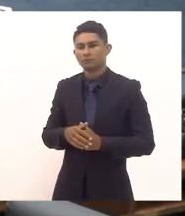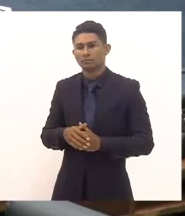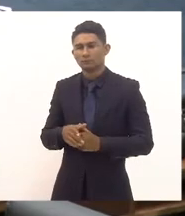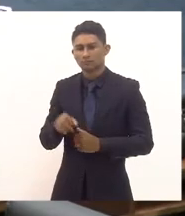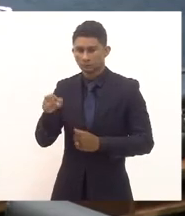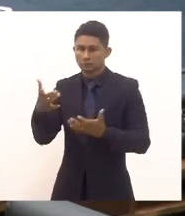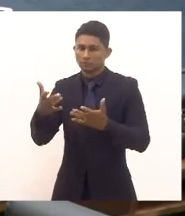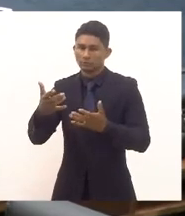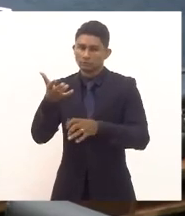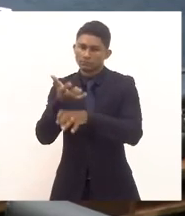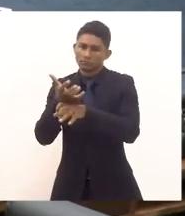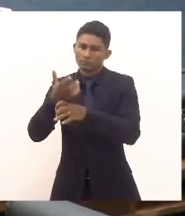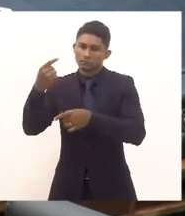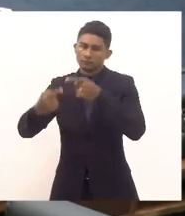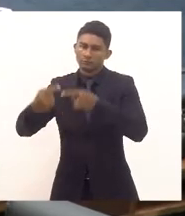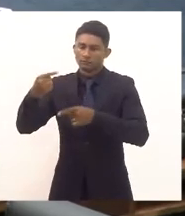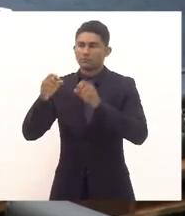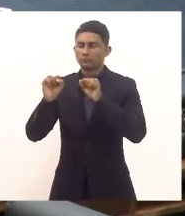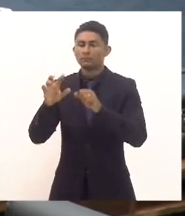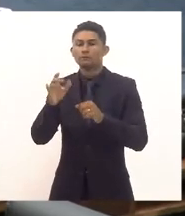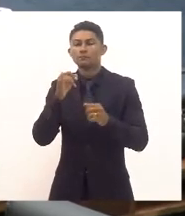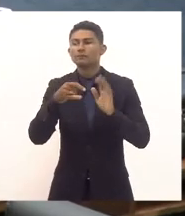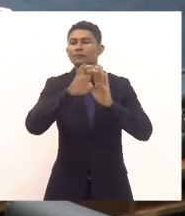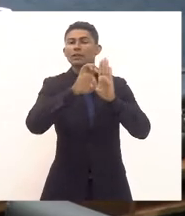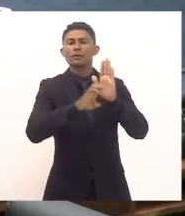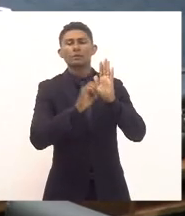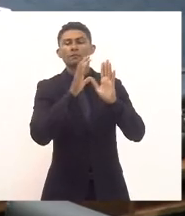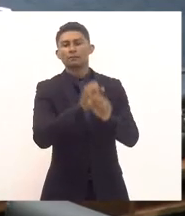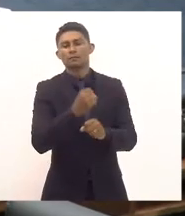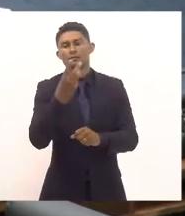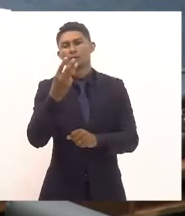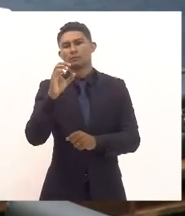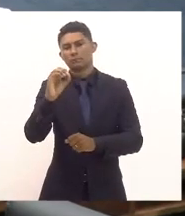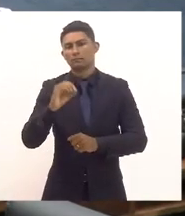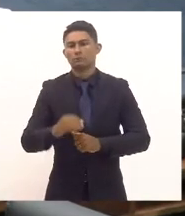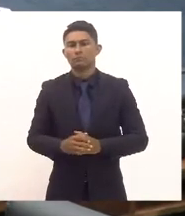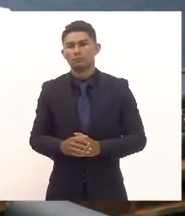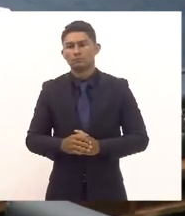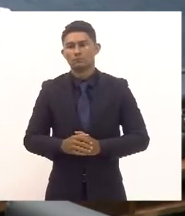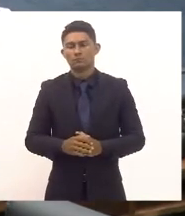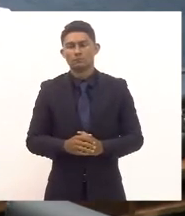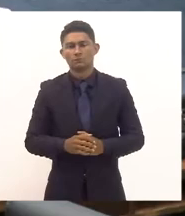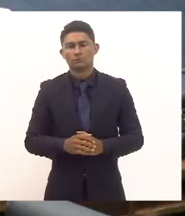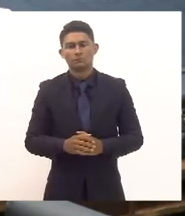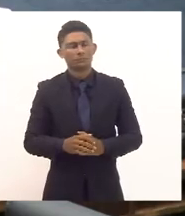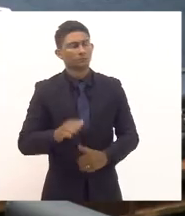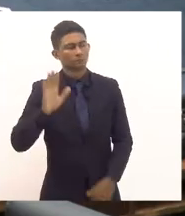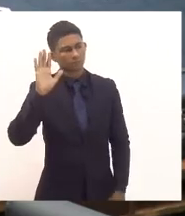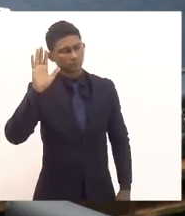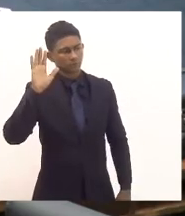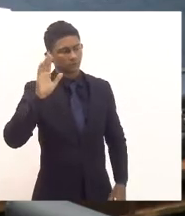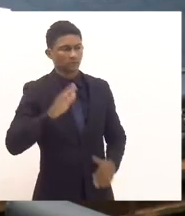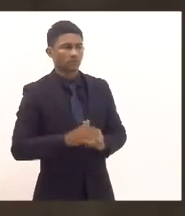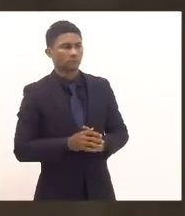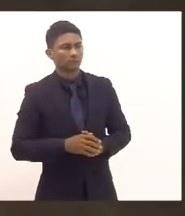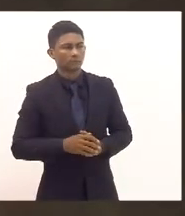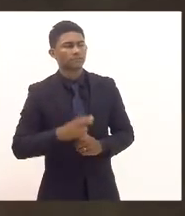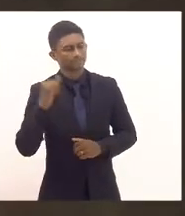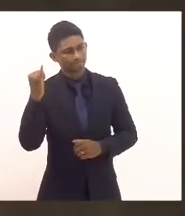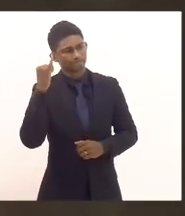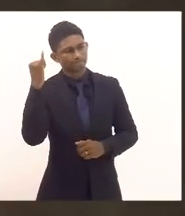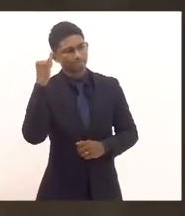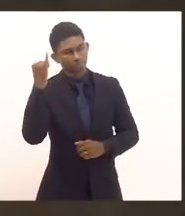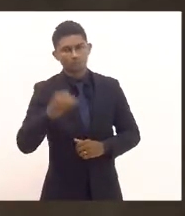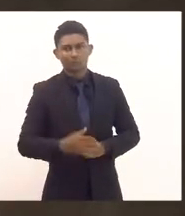ótimo você quiser tipo tinha matérias em promoção 30 e menos ele tá obrigado tia preta Presidente é pertinente